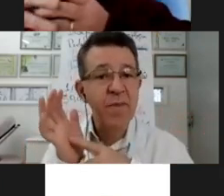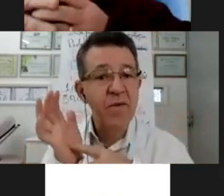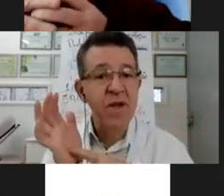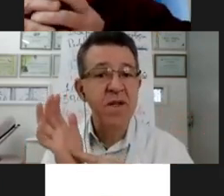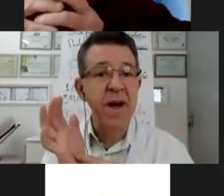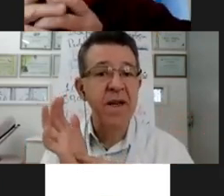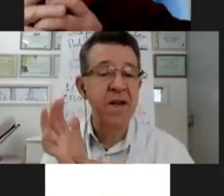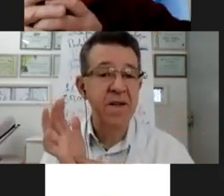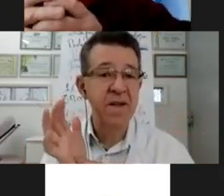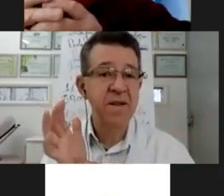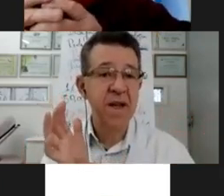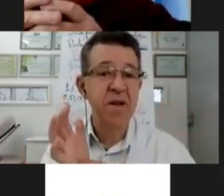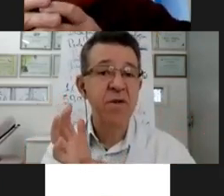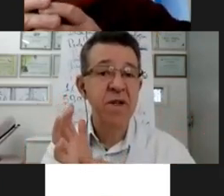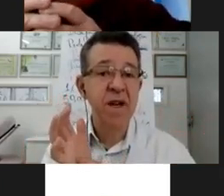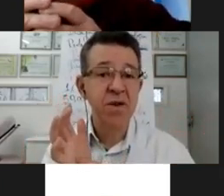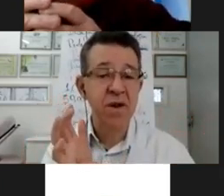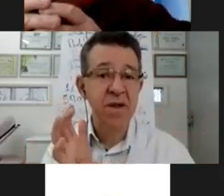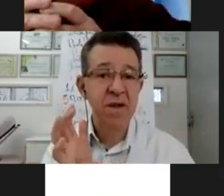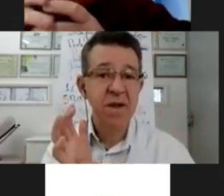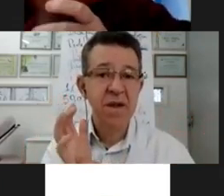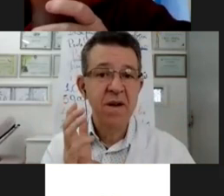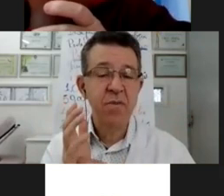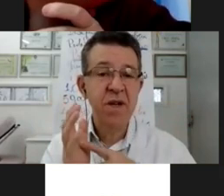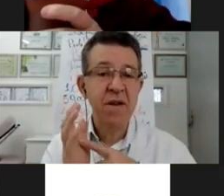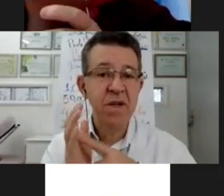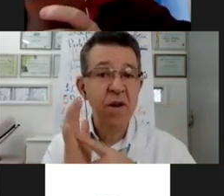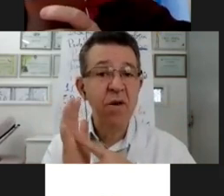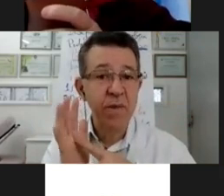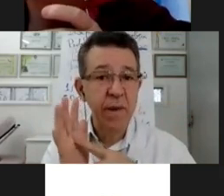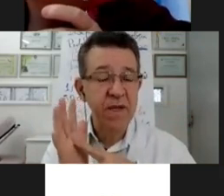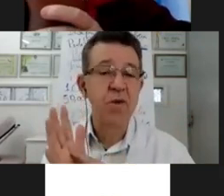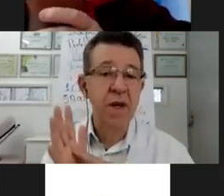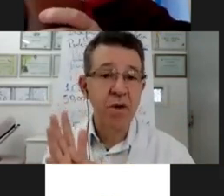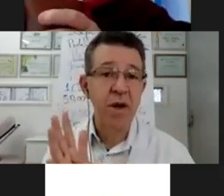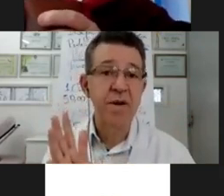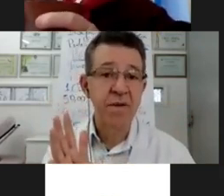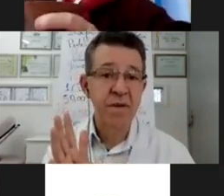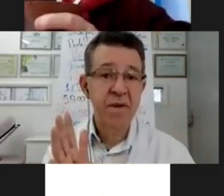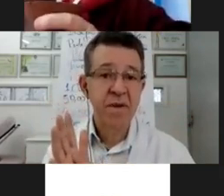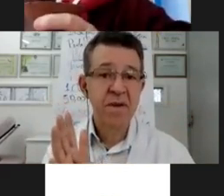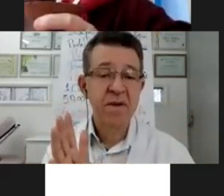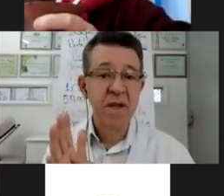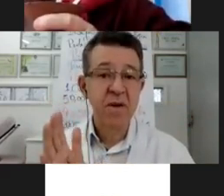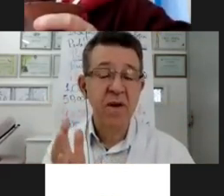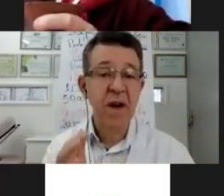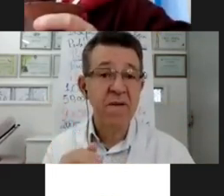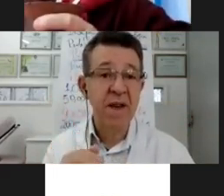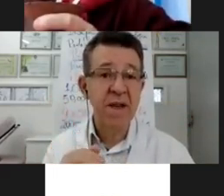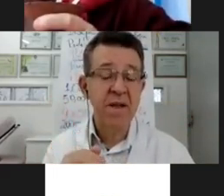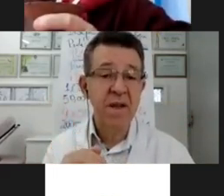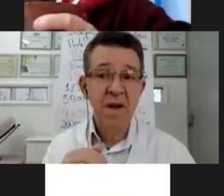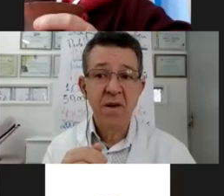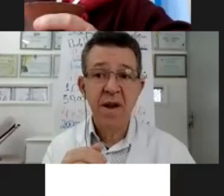fazer algumas perguntinhas básicas, dentro das contraindicações. Como que é? Você tem algum problema circulatório? Sim ou não?